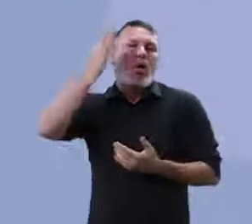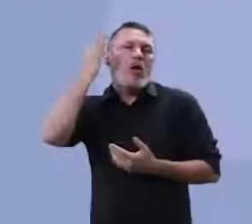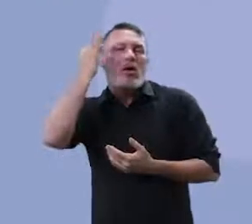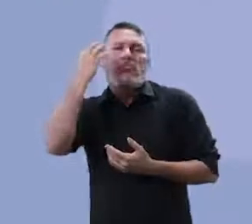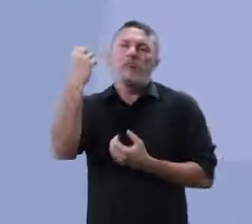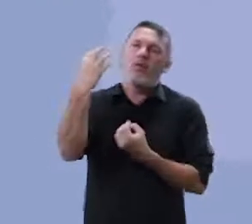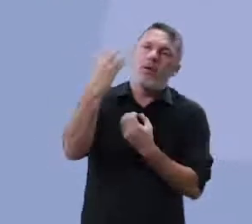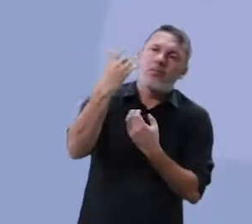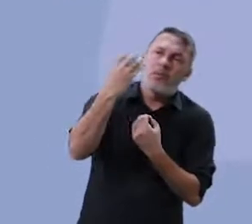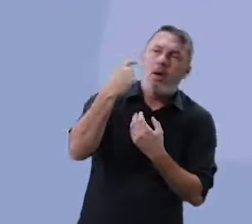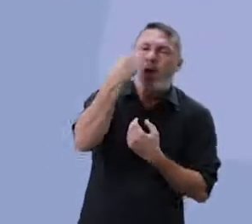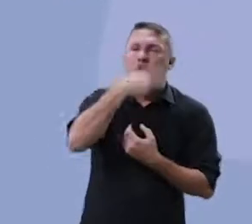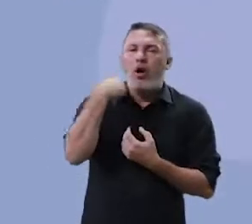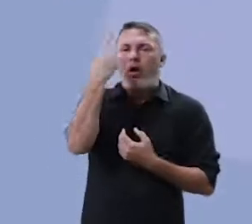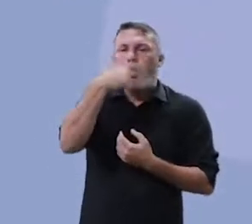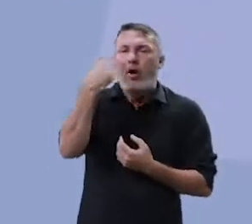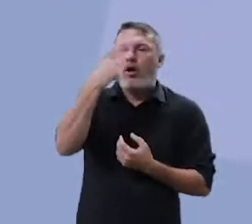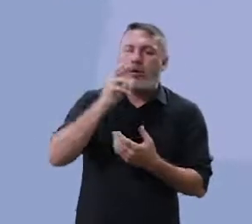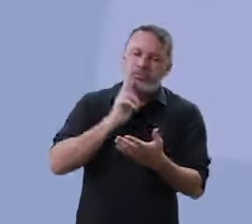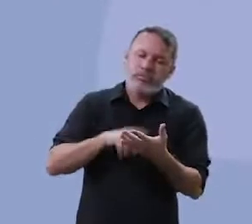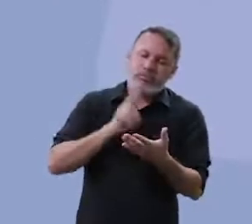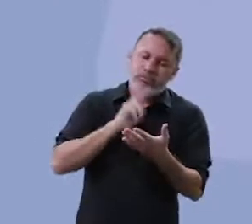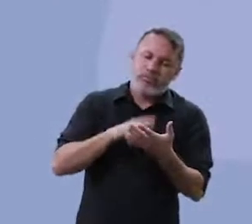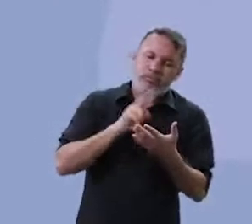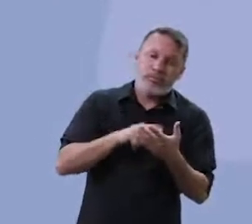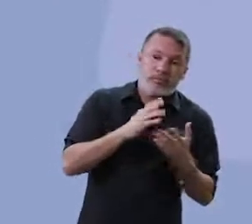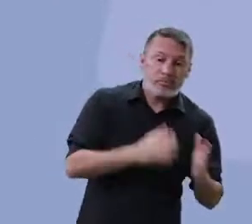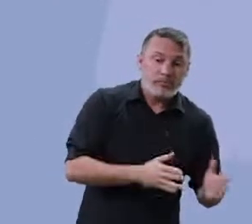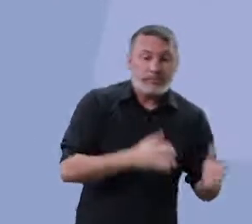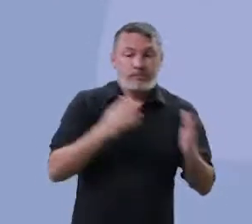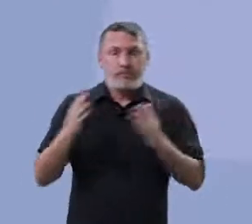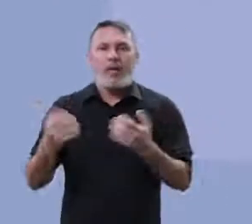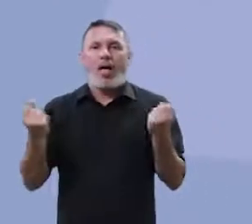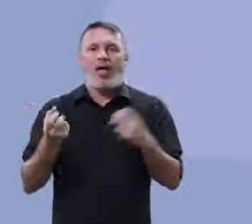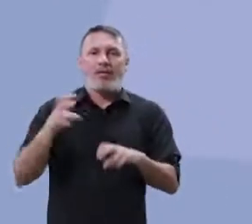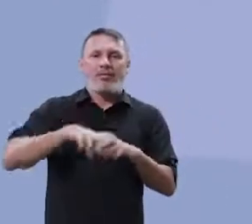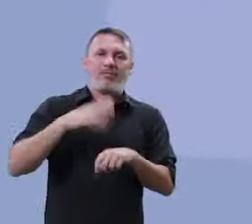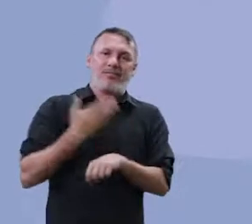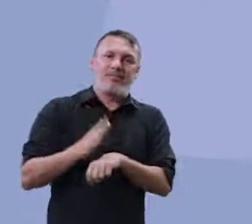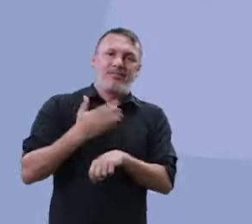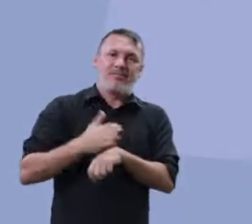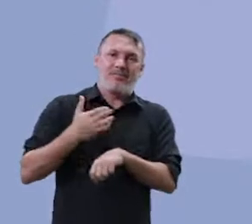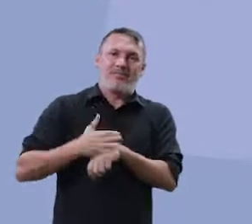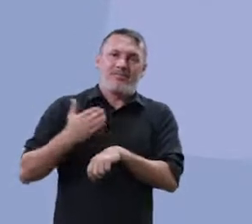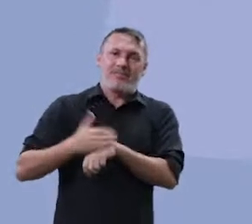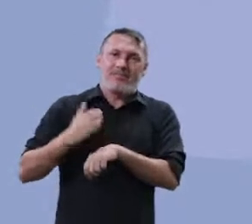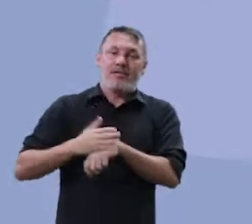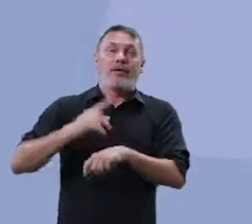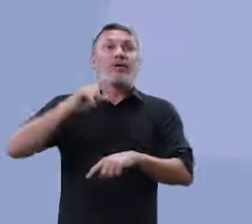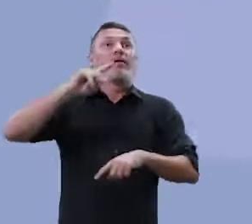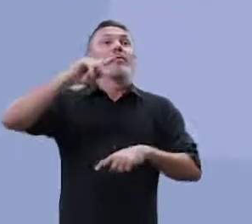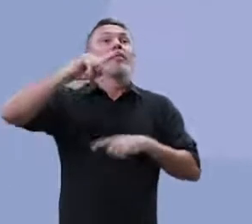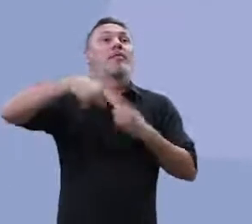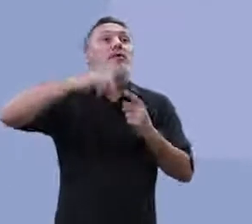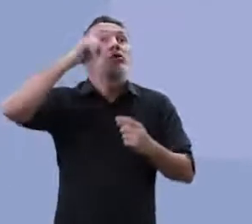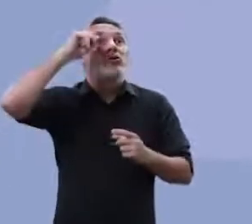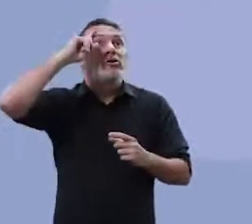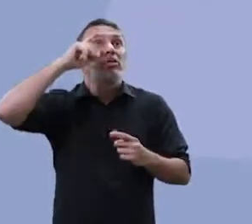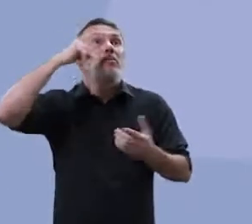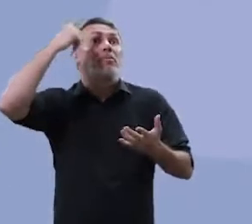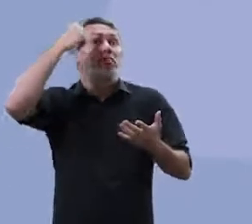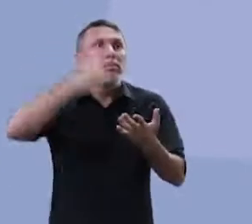etapas de teoria, número de carga horária ali a ser seguida, depois faz etapas de aula prática, faz uma